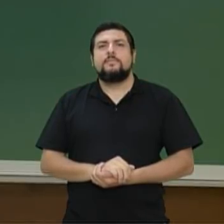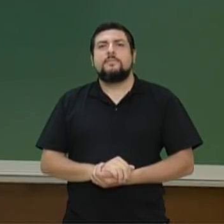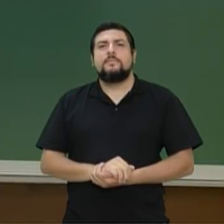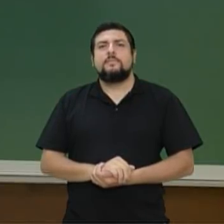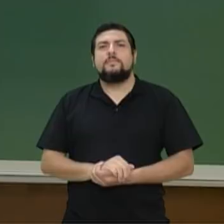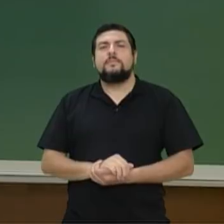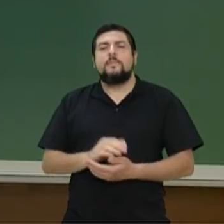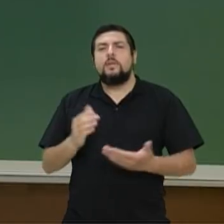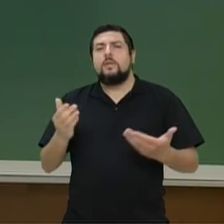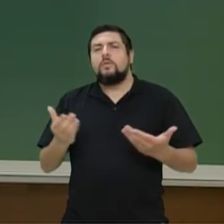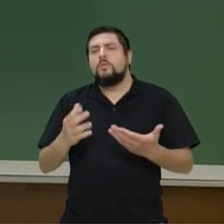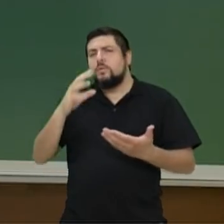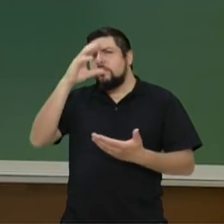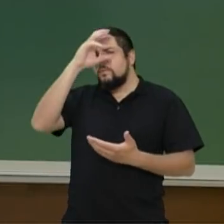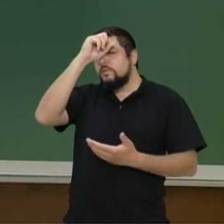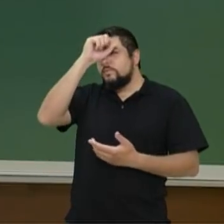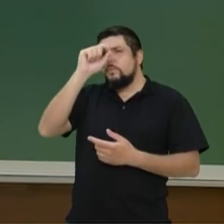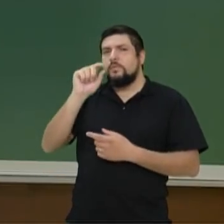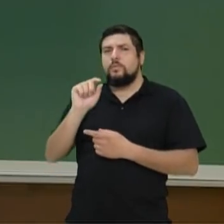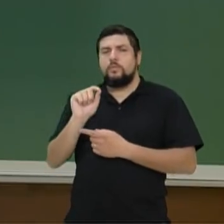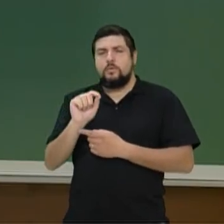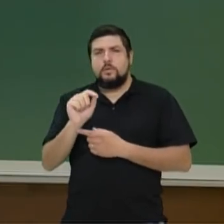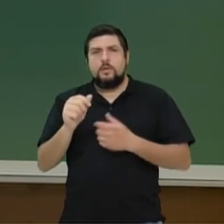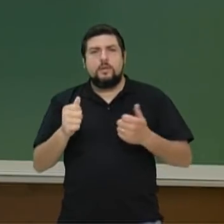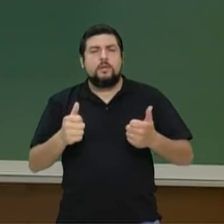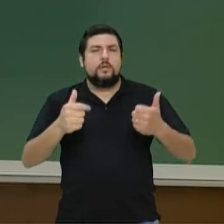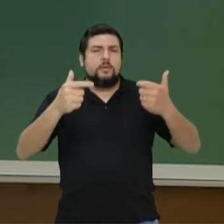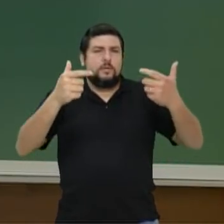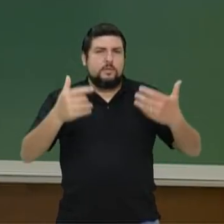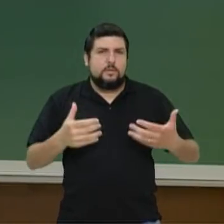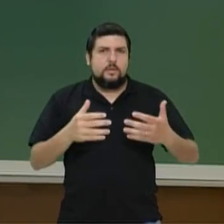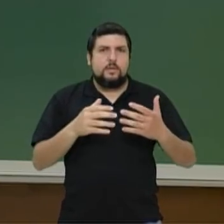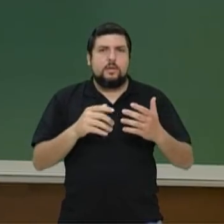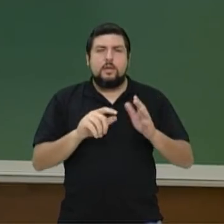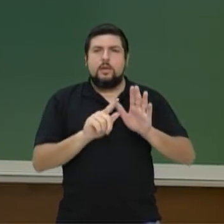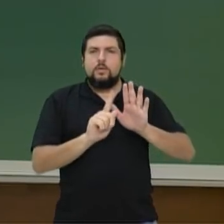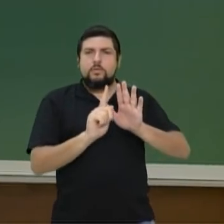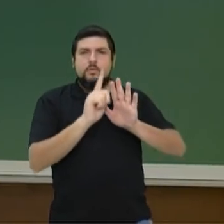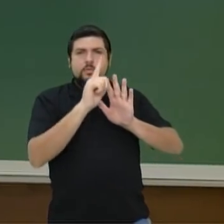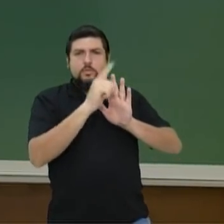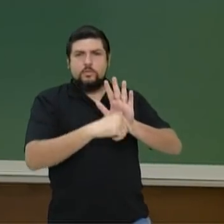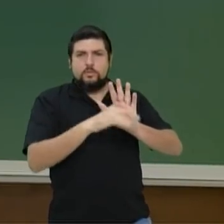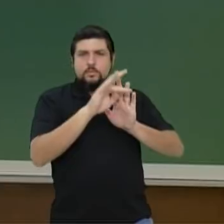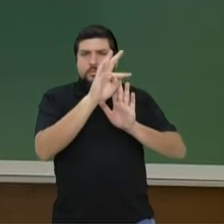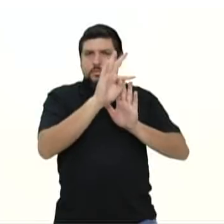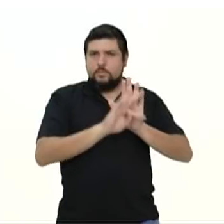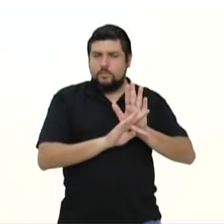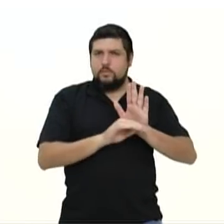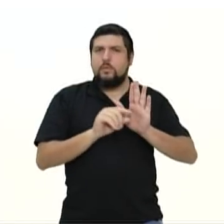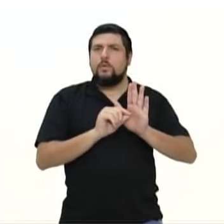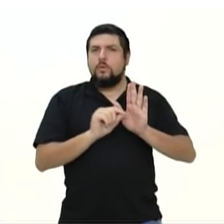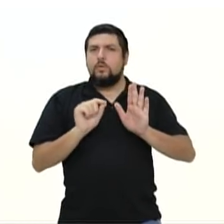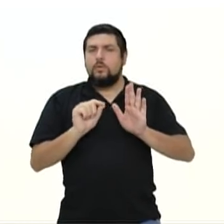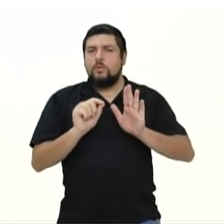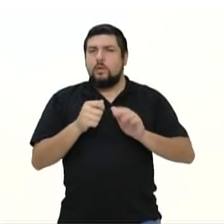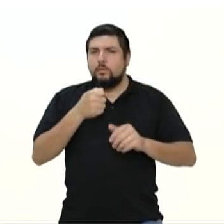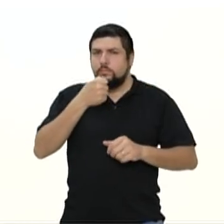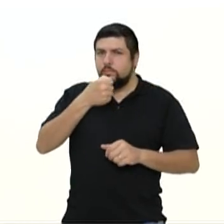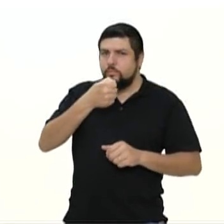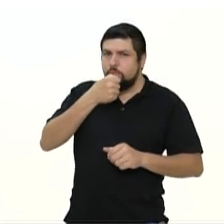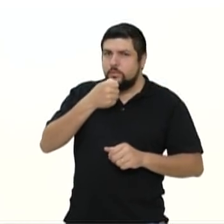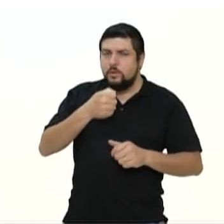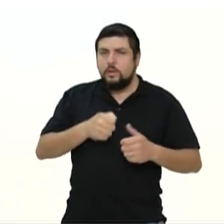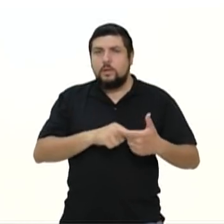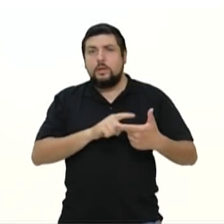O que iremos ver hoje? Nós vamos falar um pouco sobre o gênero textual reportagem, fato e opinião